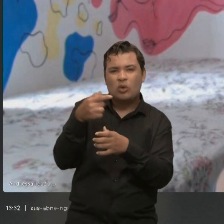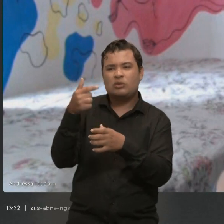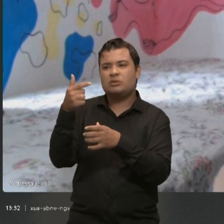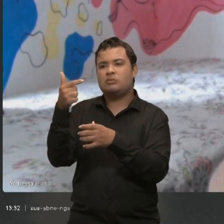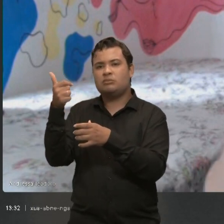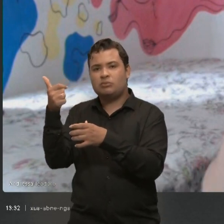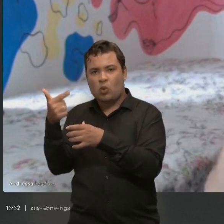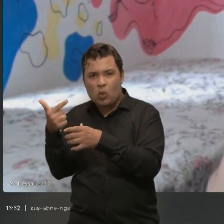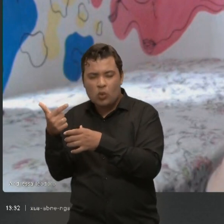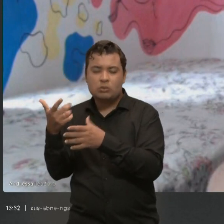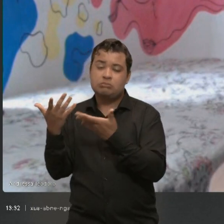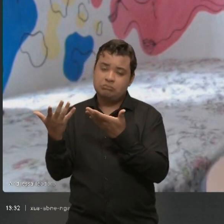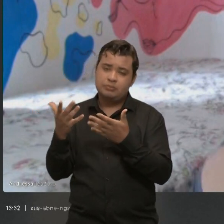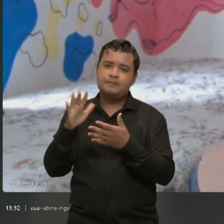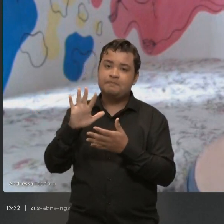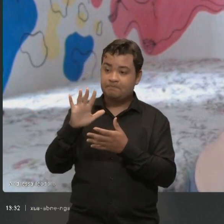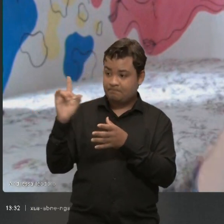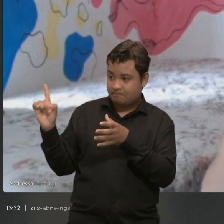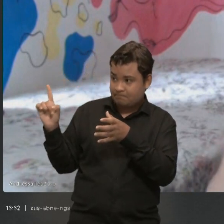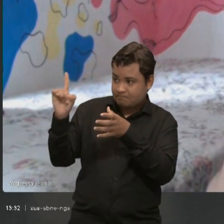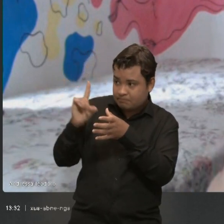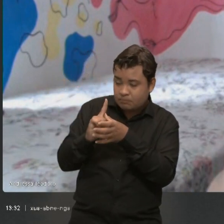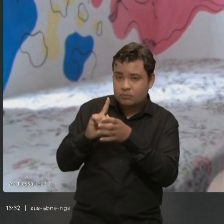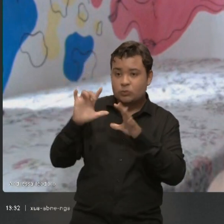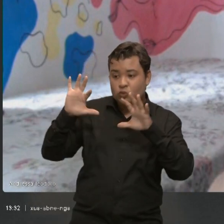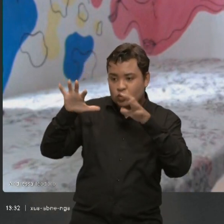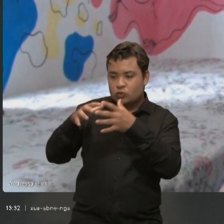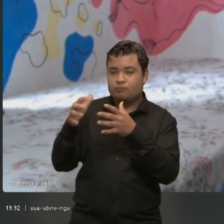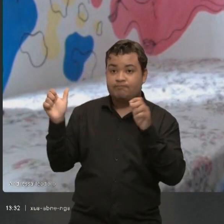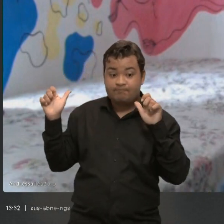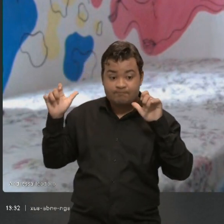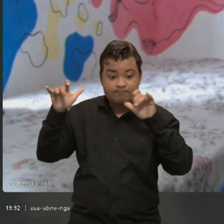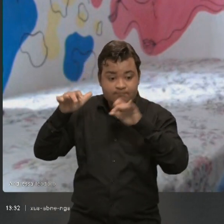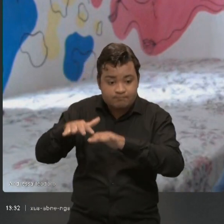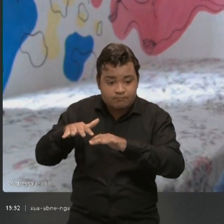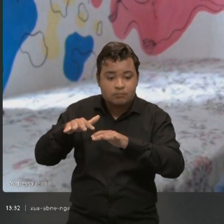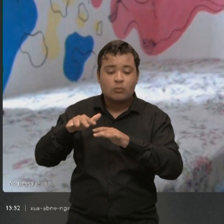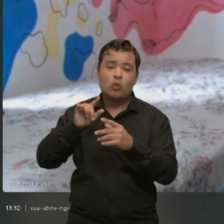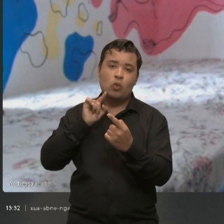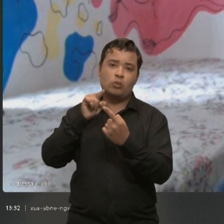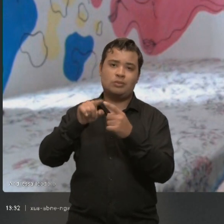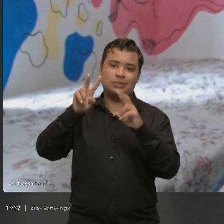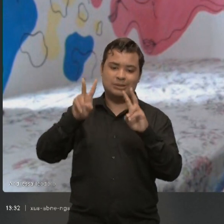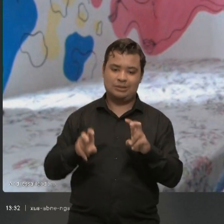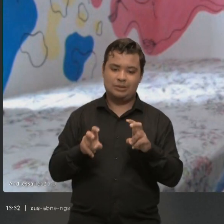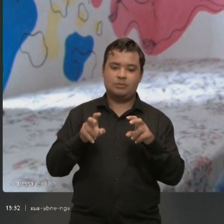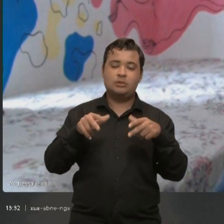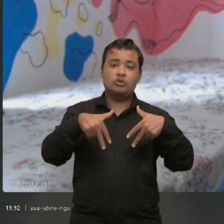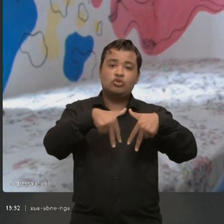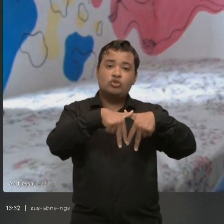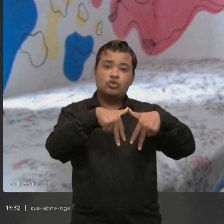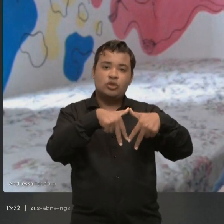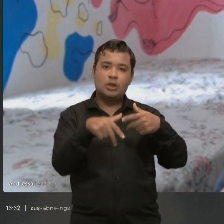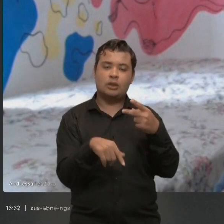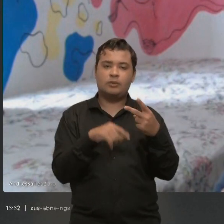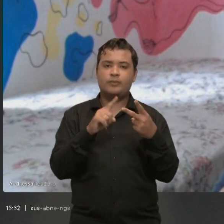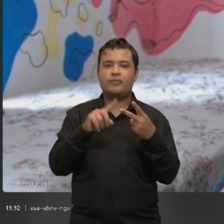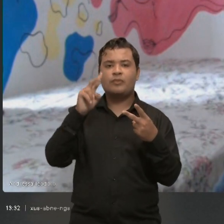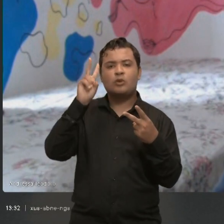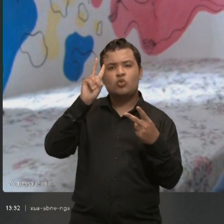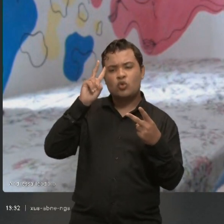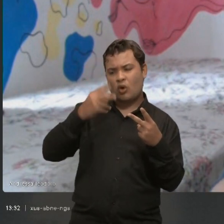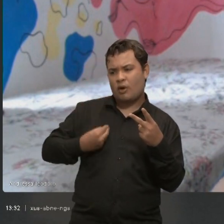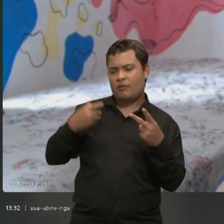é, nesses encontros, ter uma temática, por exemplo, gênero, história de vida,